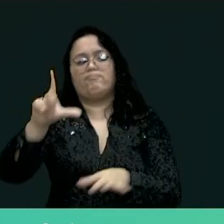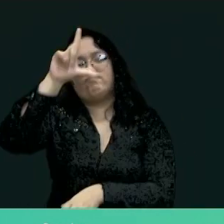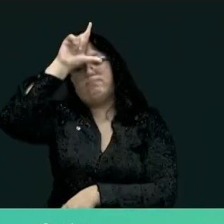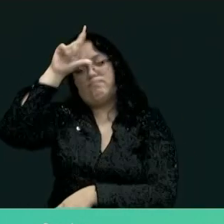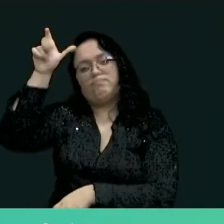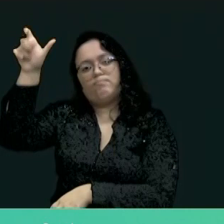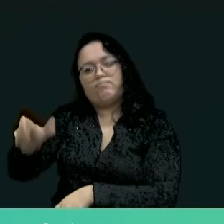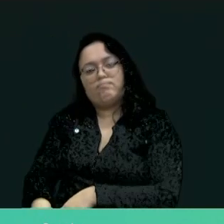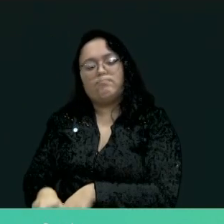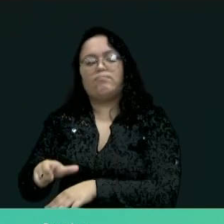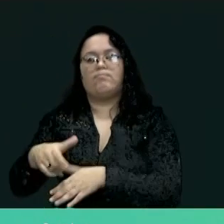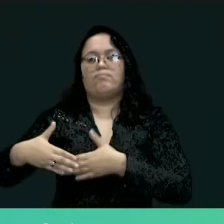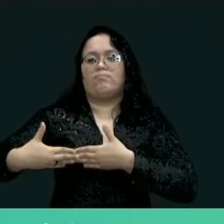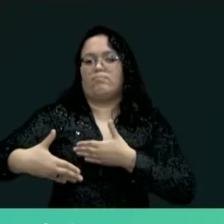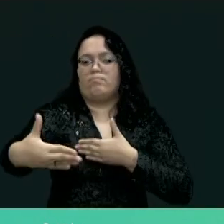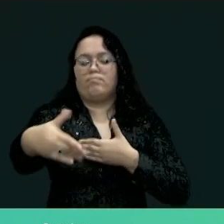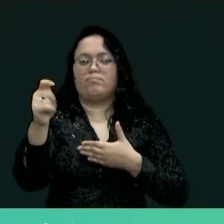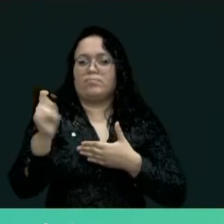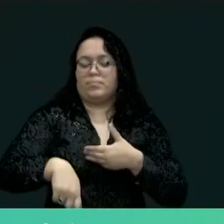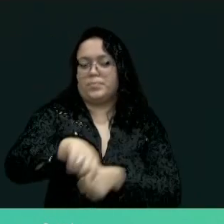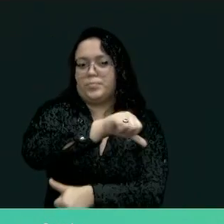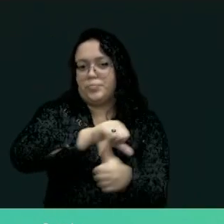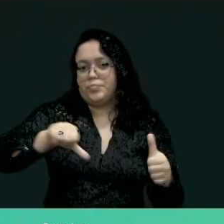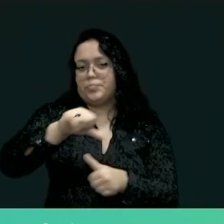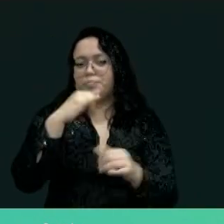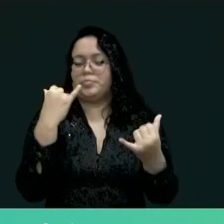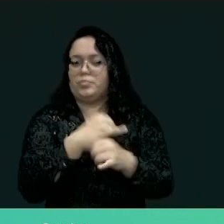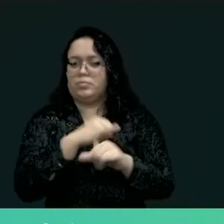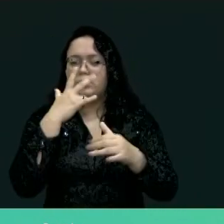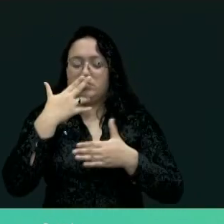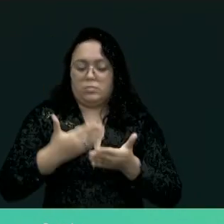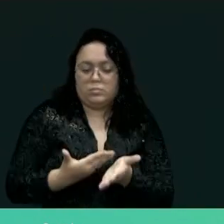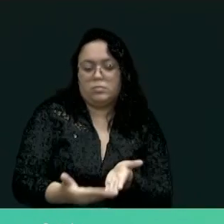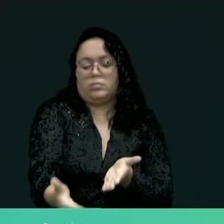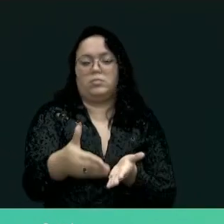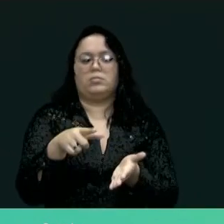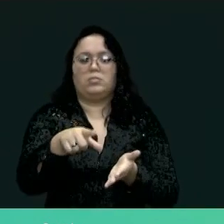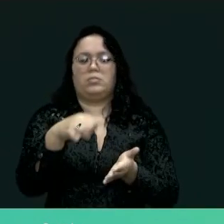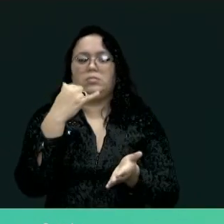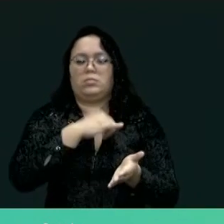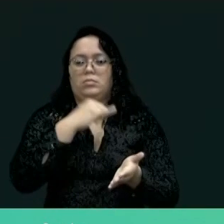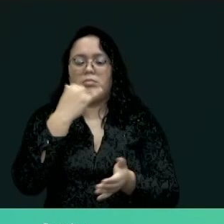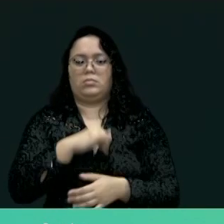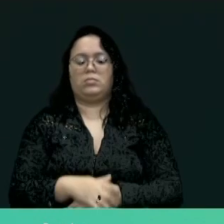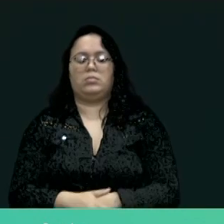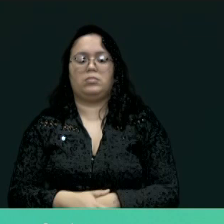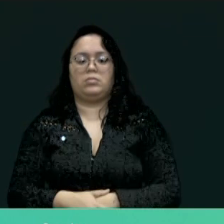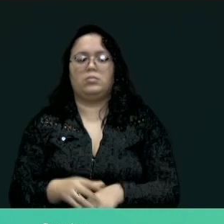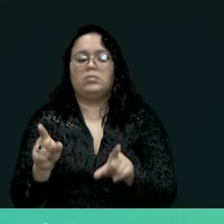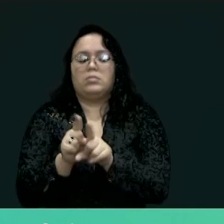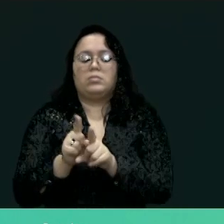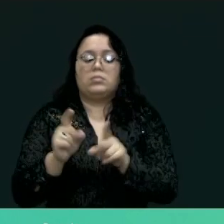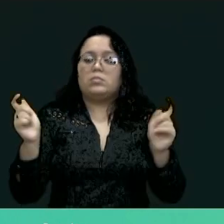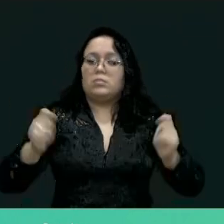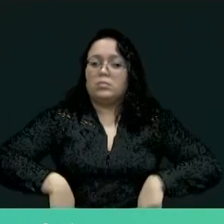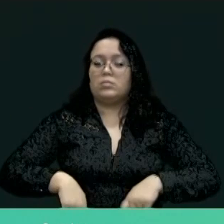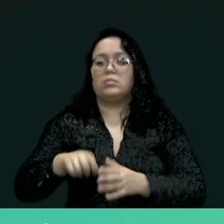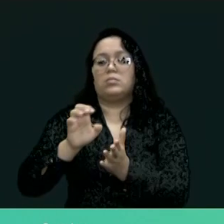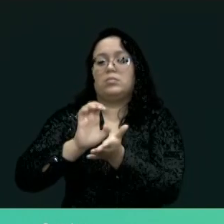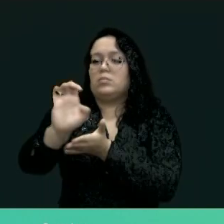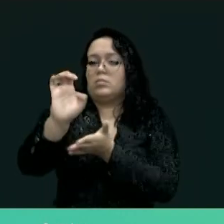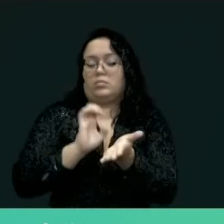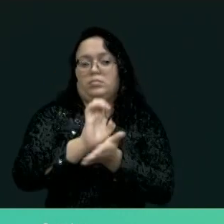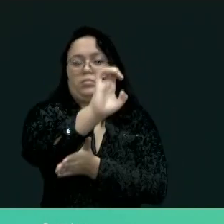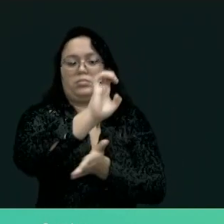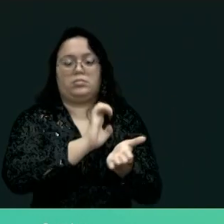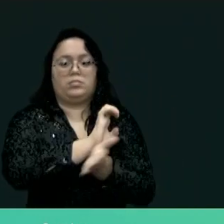todo esse processo da transição energética a partir da sua energia renovável e agora podendo exportar essa